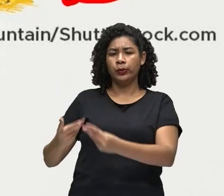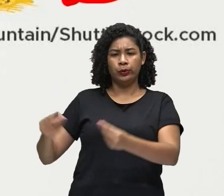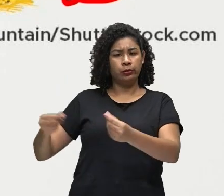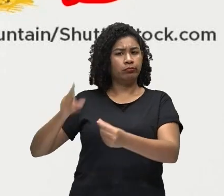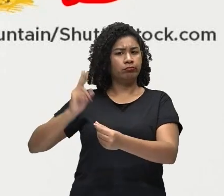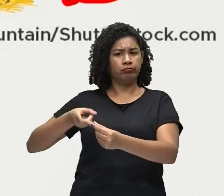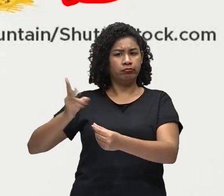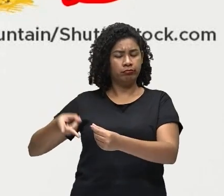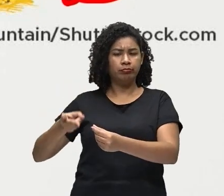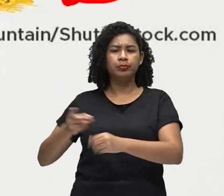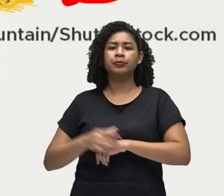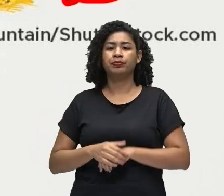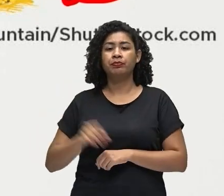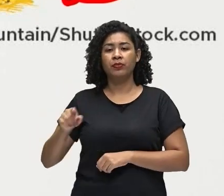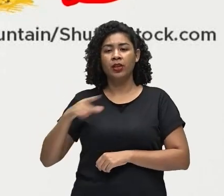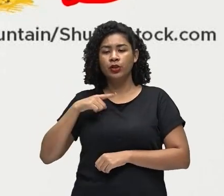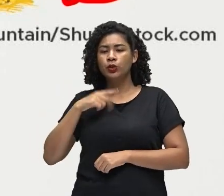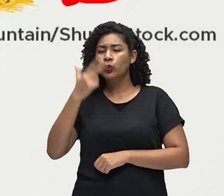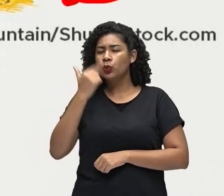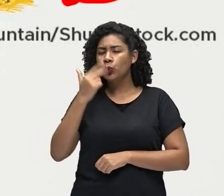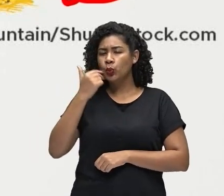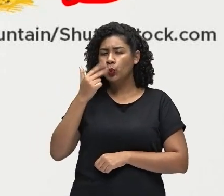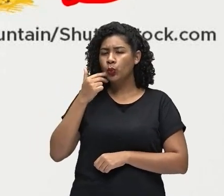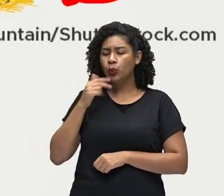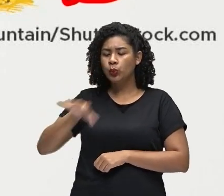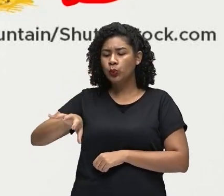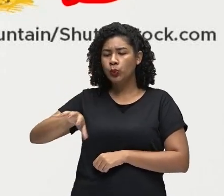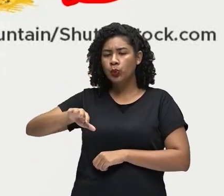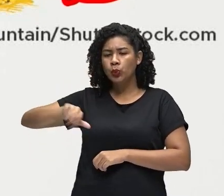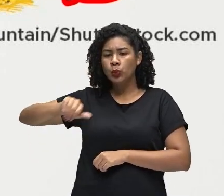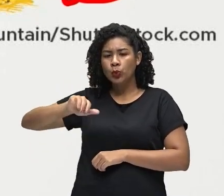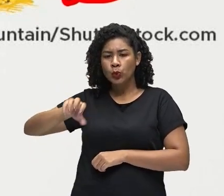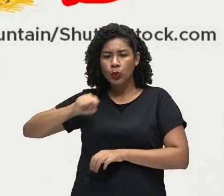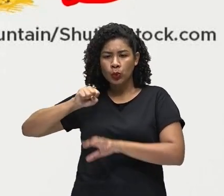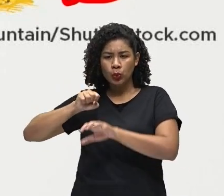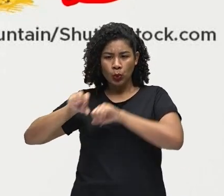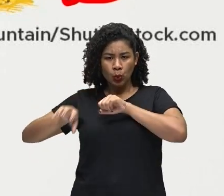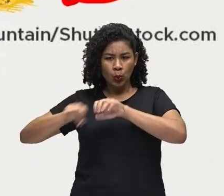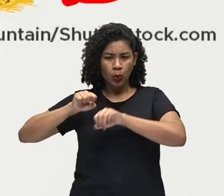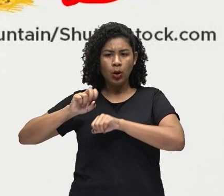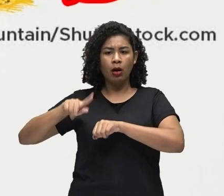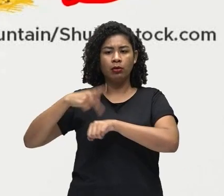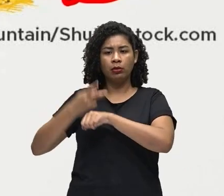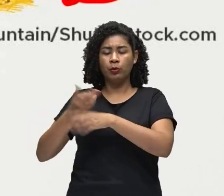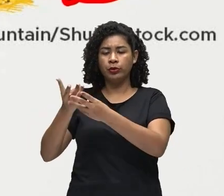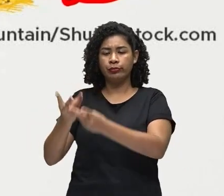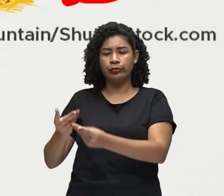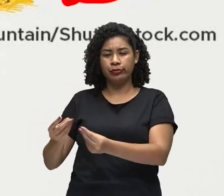vão retirar os nutrientes ali desse animal e vão devolver para o solo. Então assim